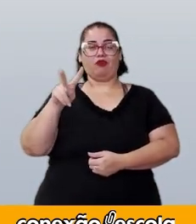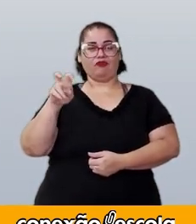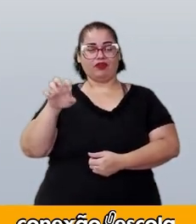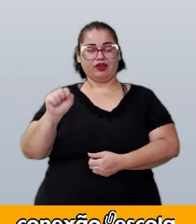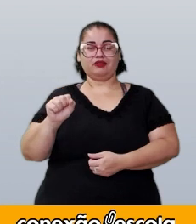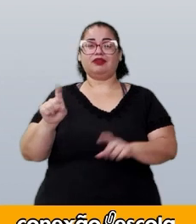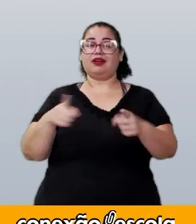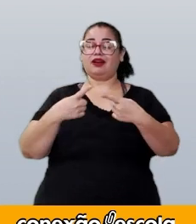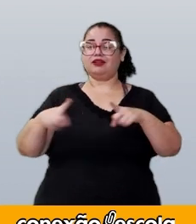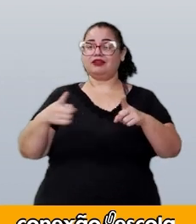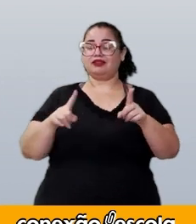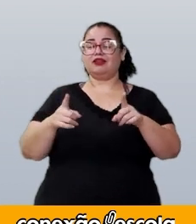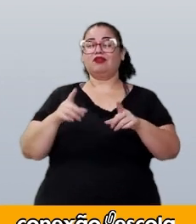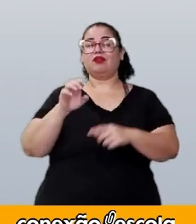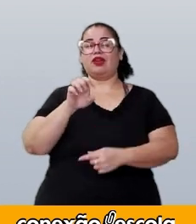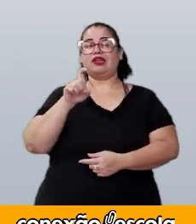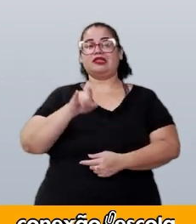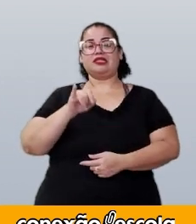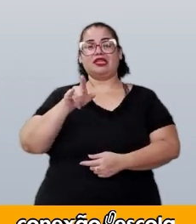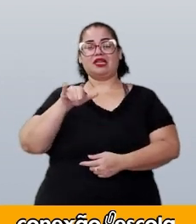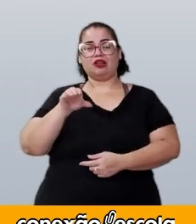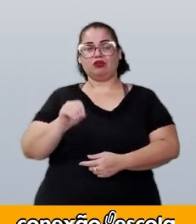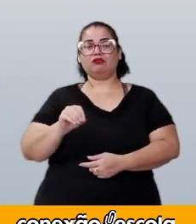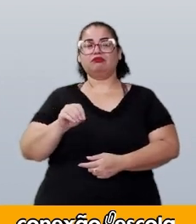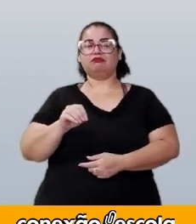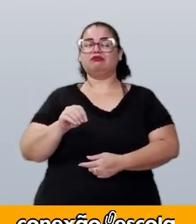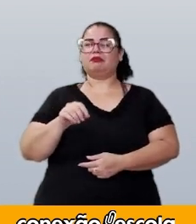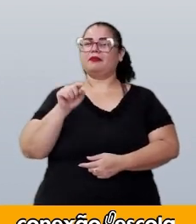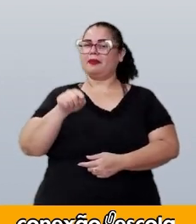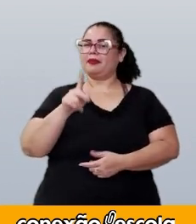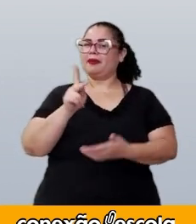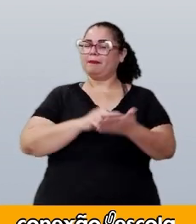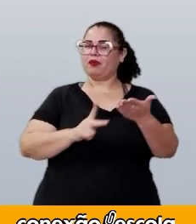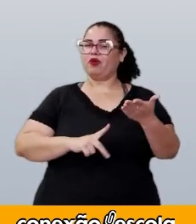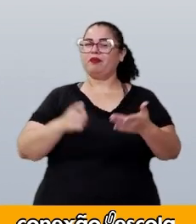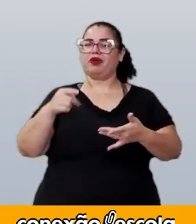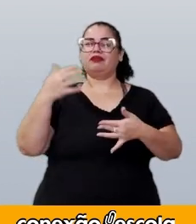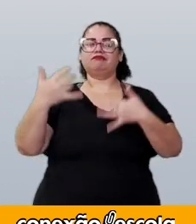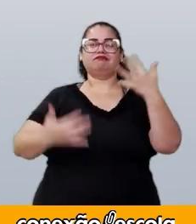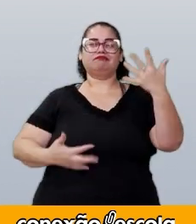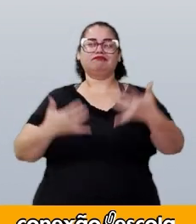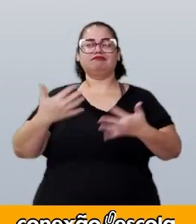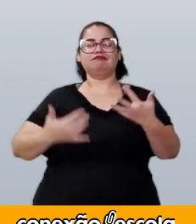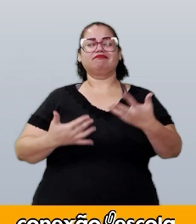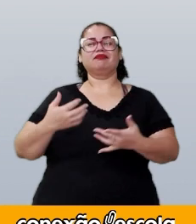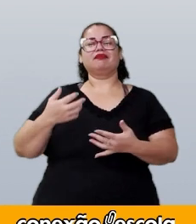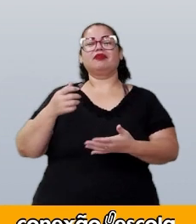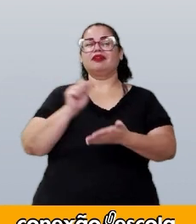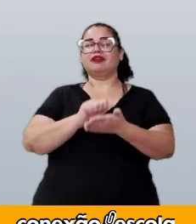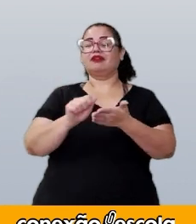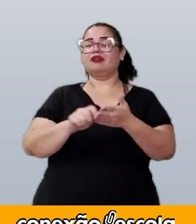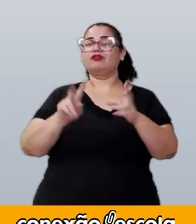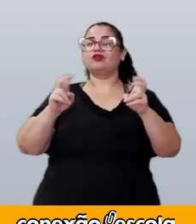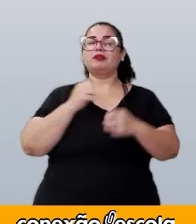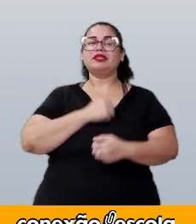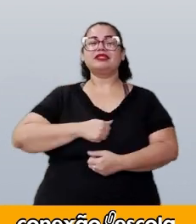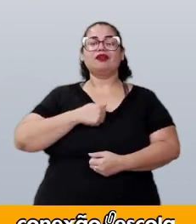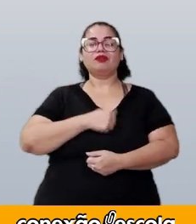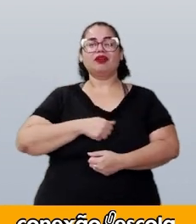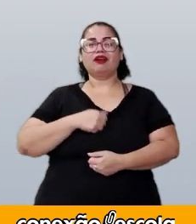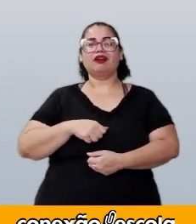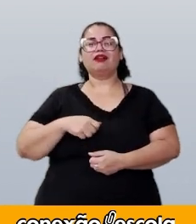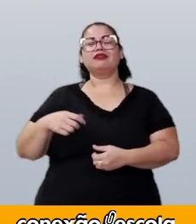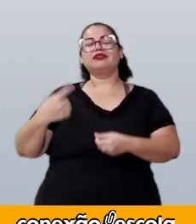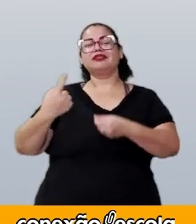Canção do Exílio. Esse poema, o eu lírico, ele canta a sua saudade à sua terra natal e se